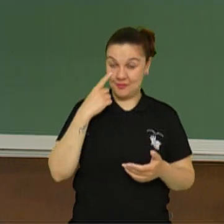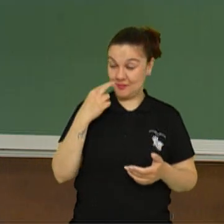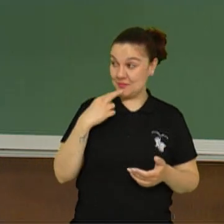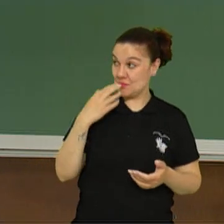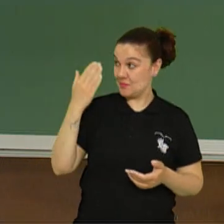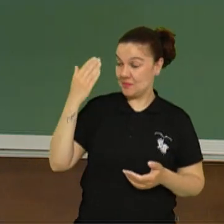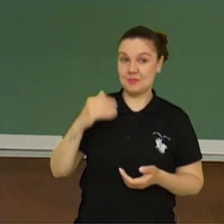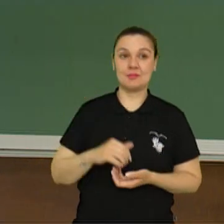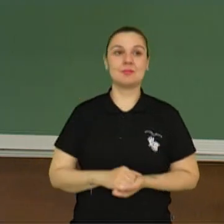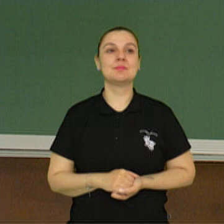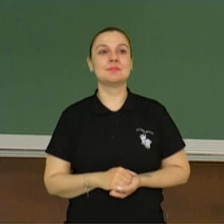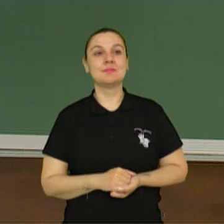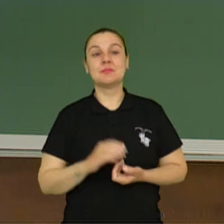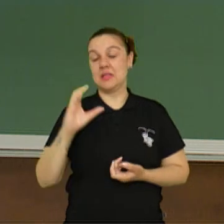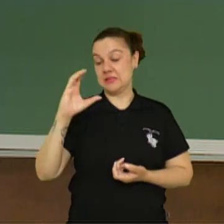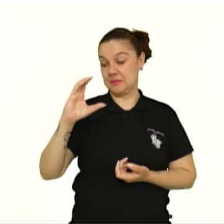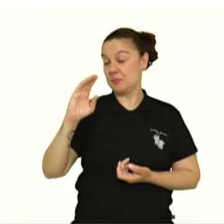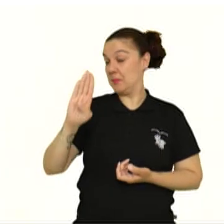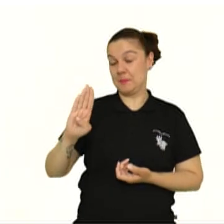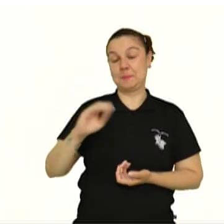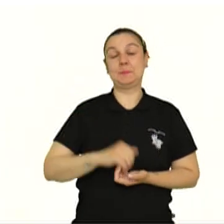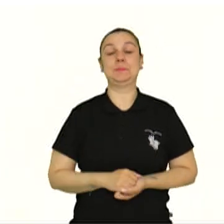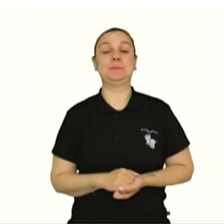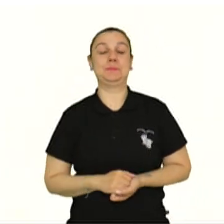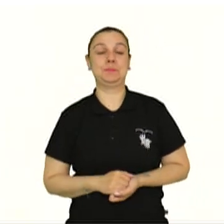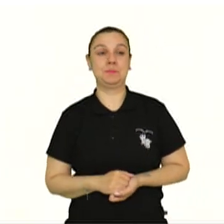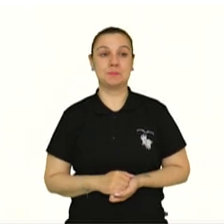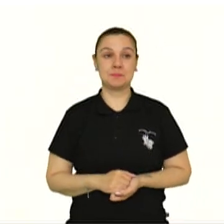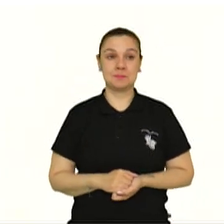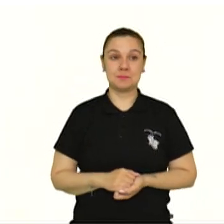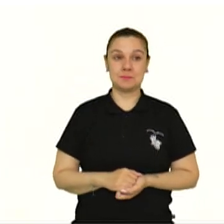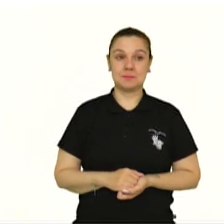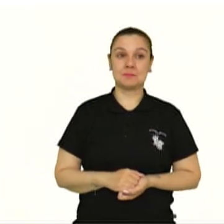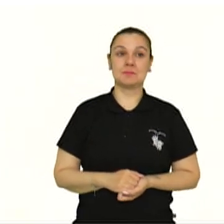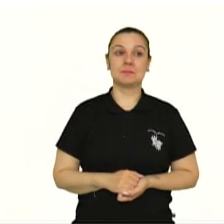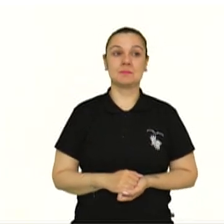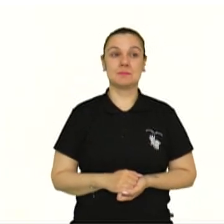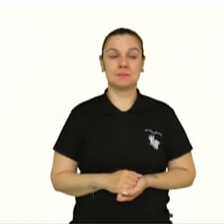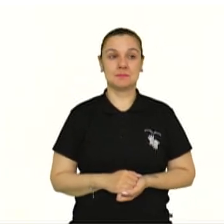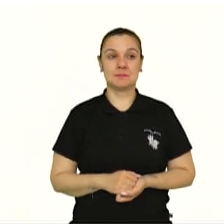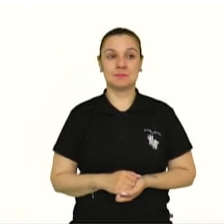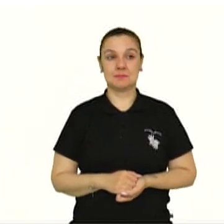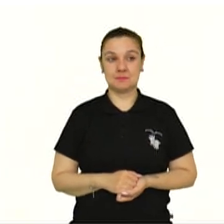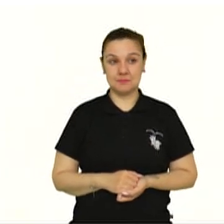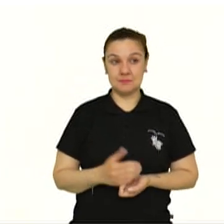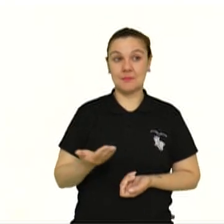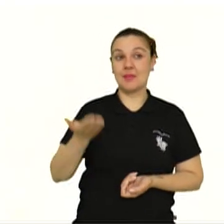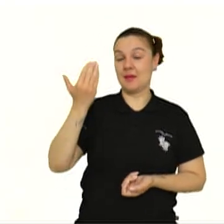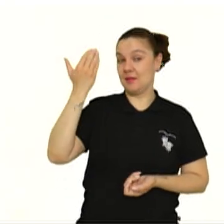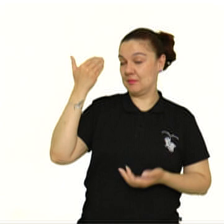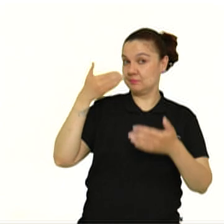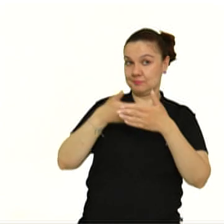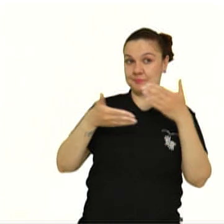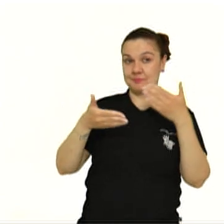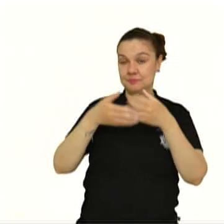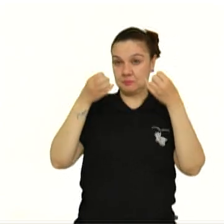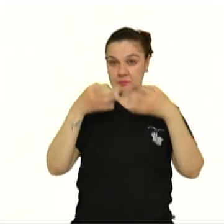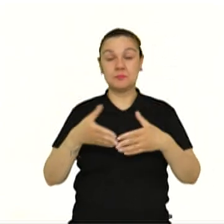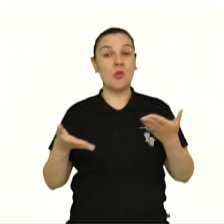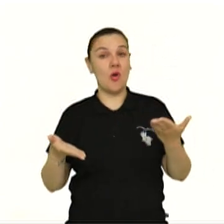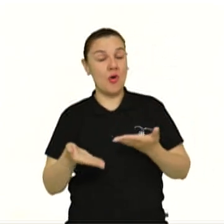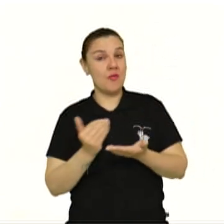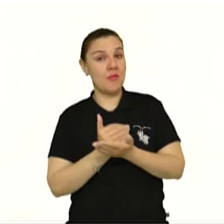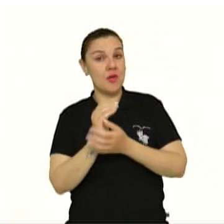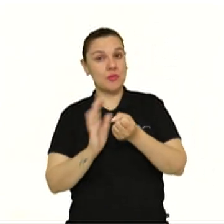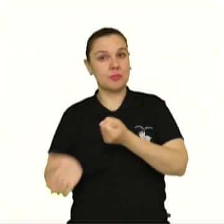resposta? Resposta certa, letra B, Stern Grip, tá? Que estava nos slides lá atrás. Vamos falar